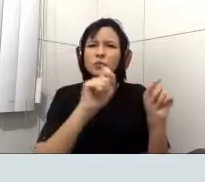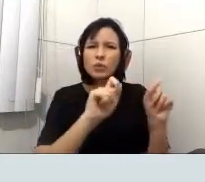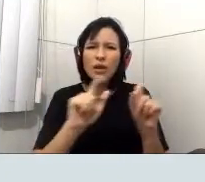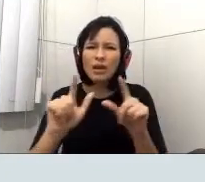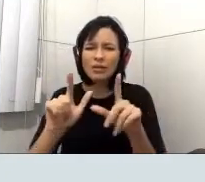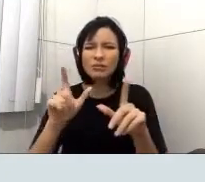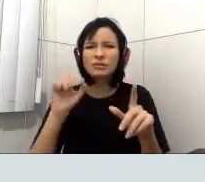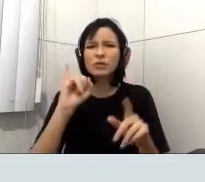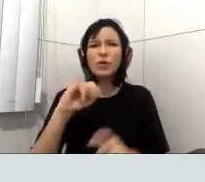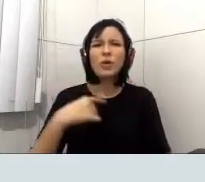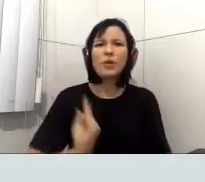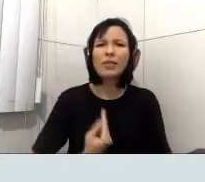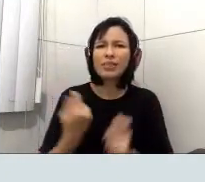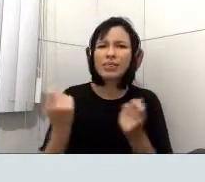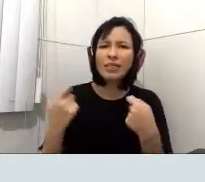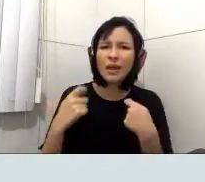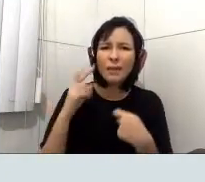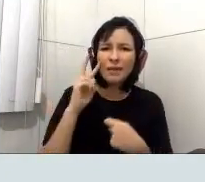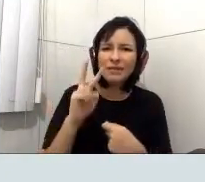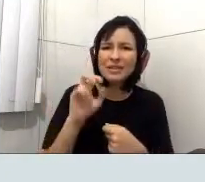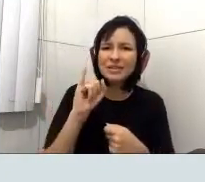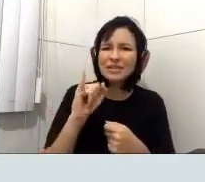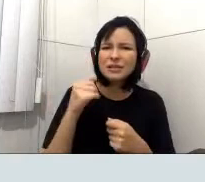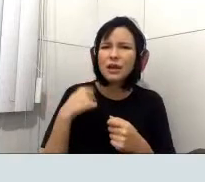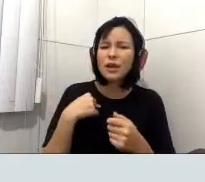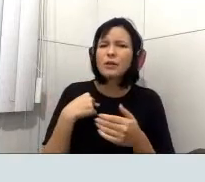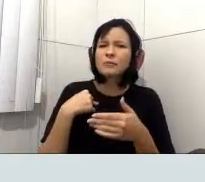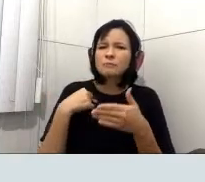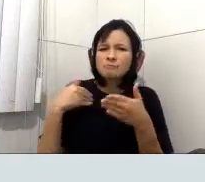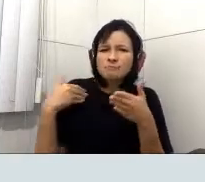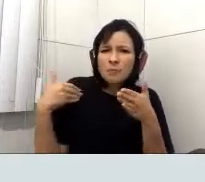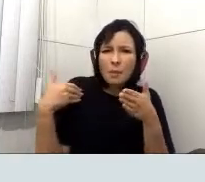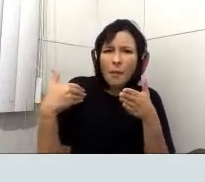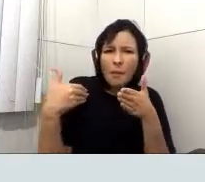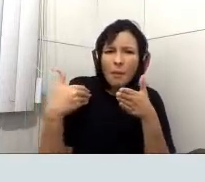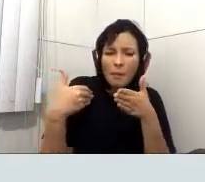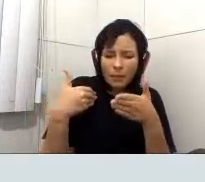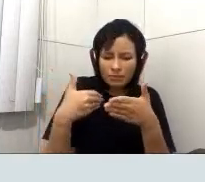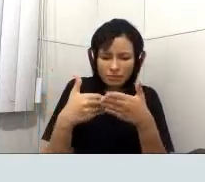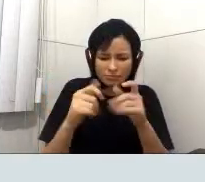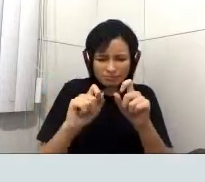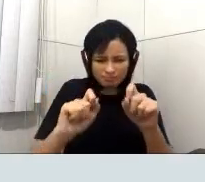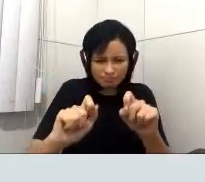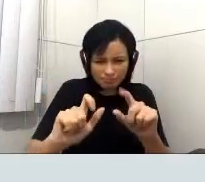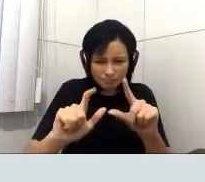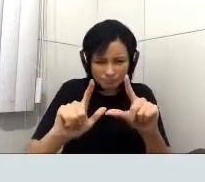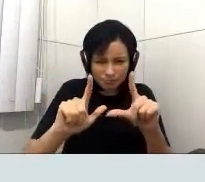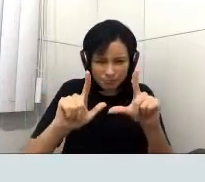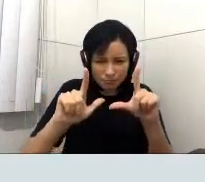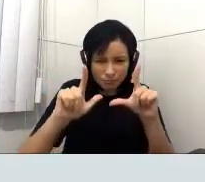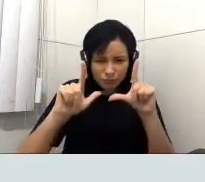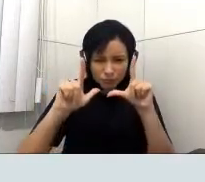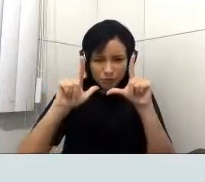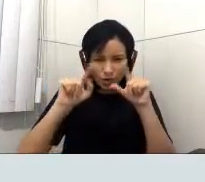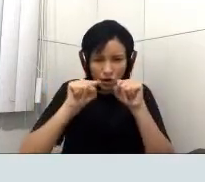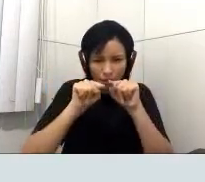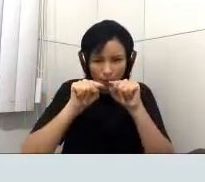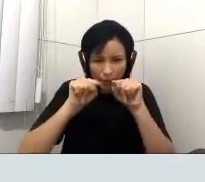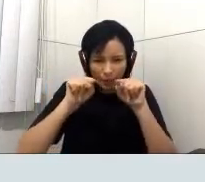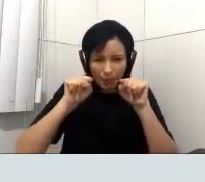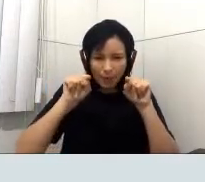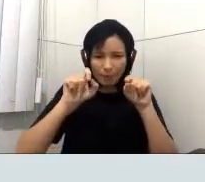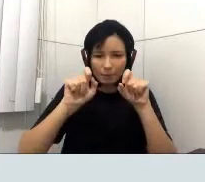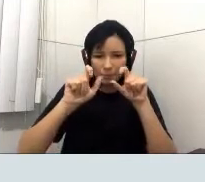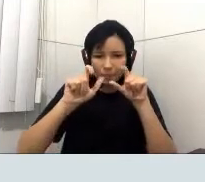nós vamos ver que quanto mais nós aproximamos, mais ela cresce. Isso é o infinito dela. Ela vai ter sempre